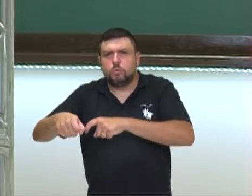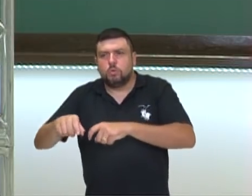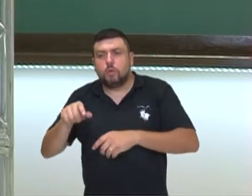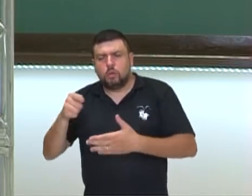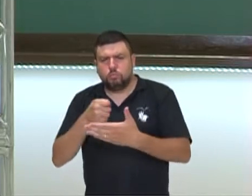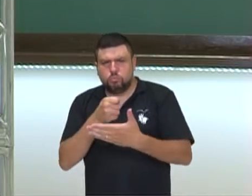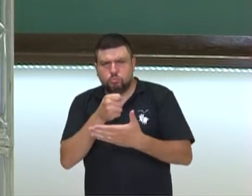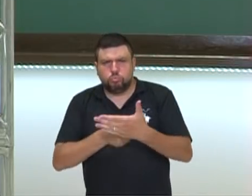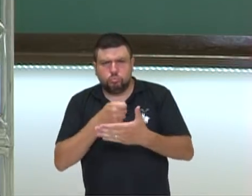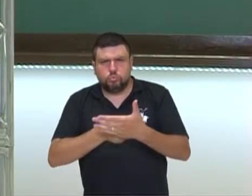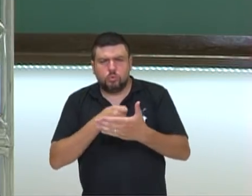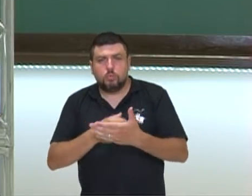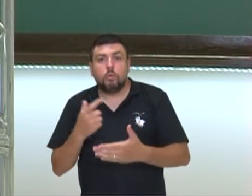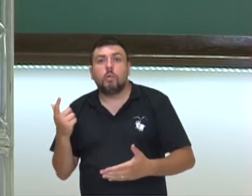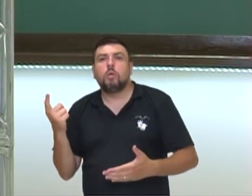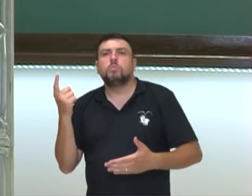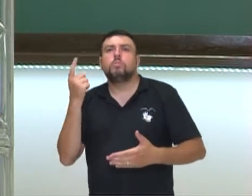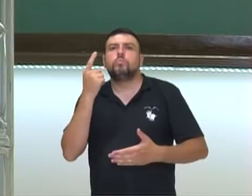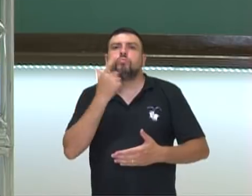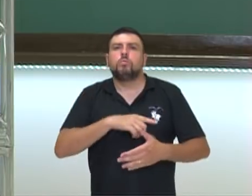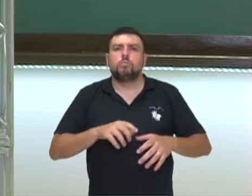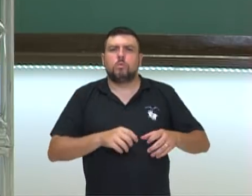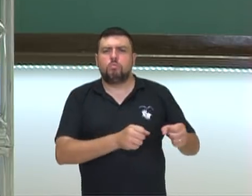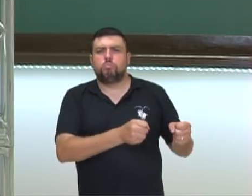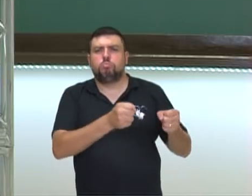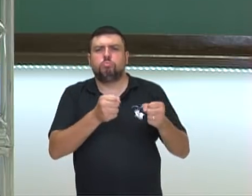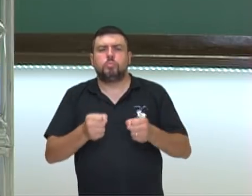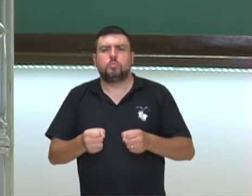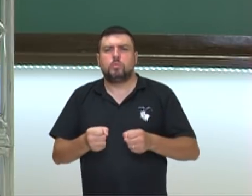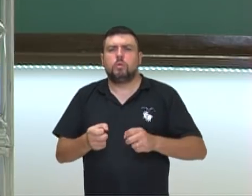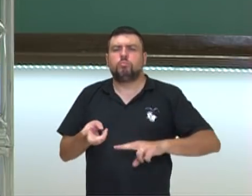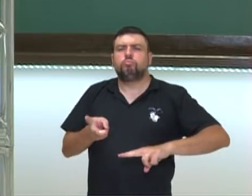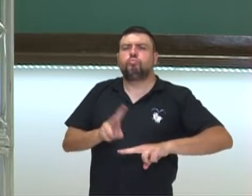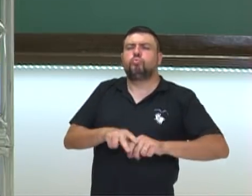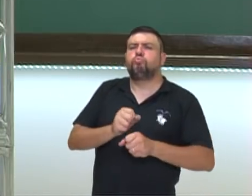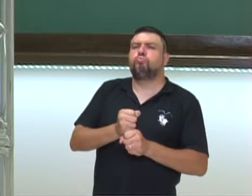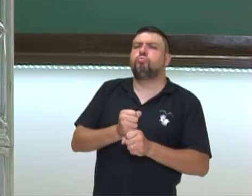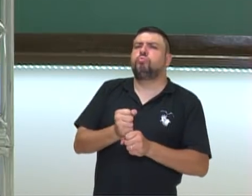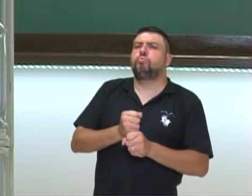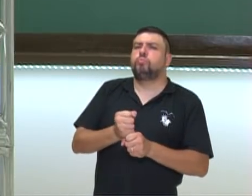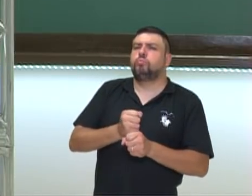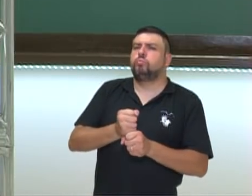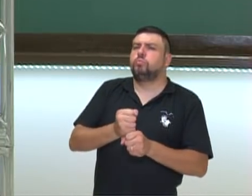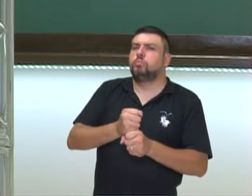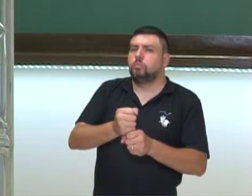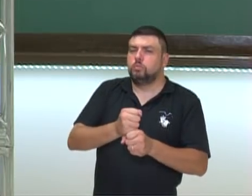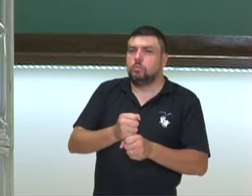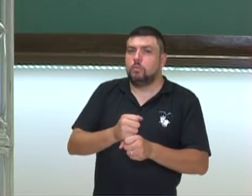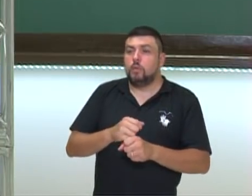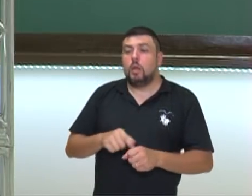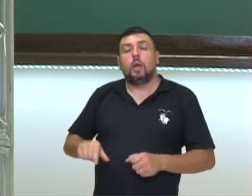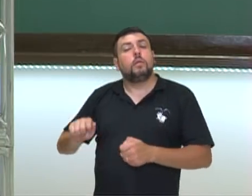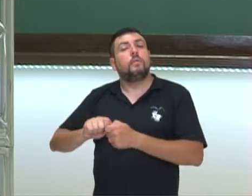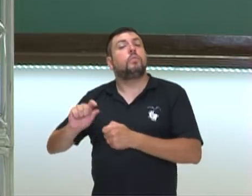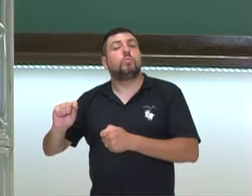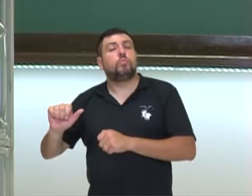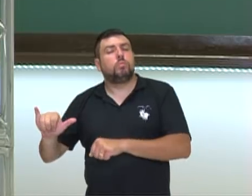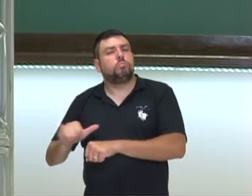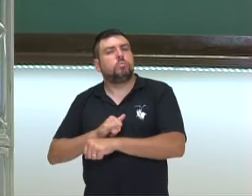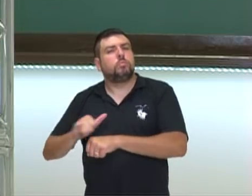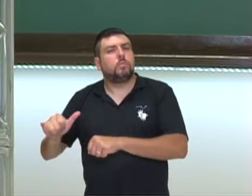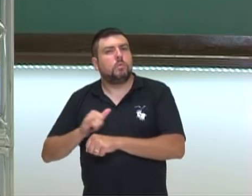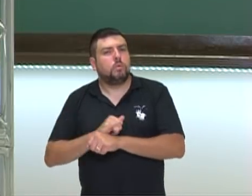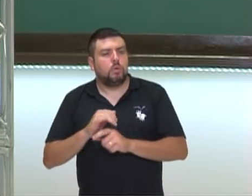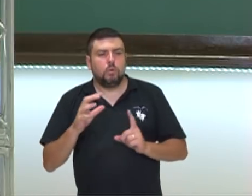ao poder e se apropriar dele, manter esse poder sob o seu domínio, e para isso induziam os eleitores a votar